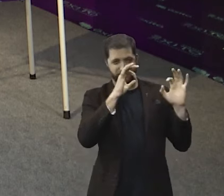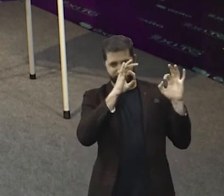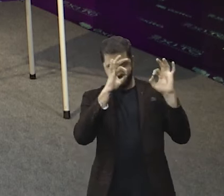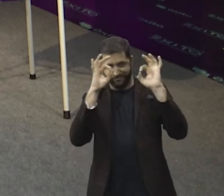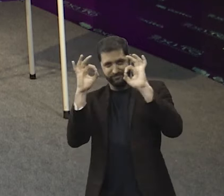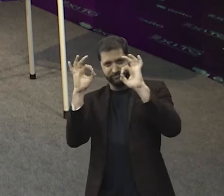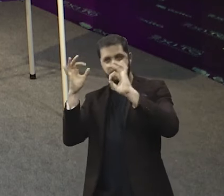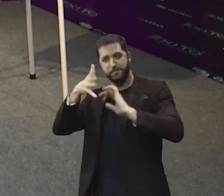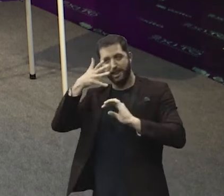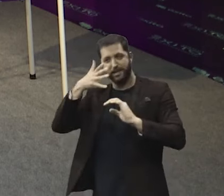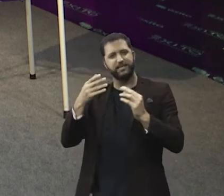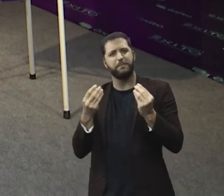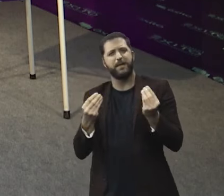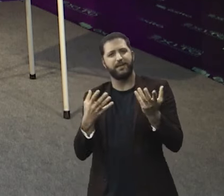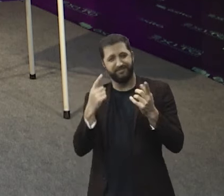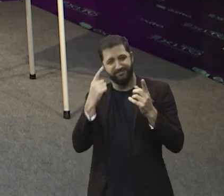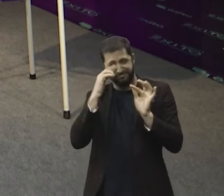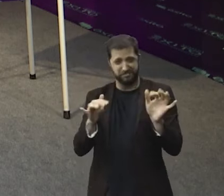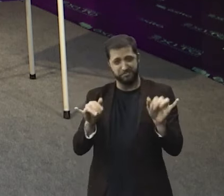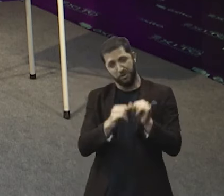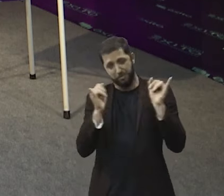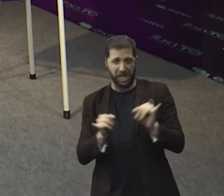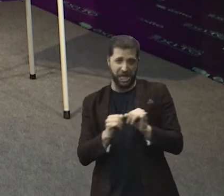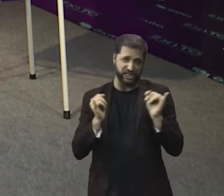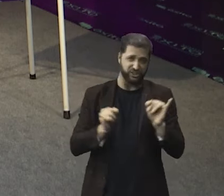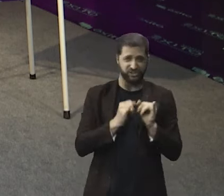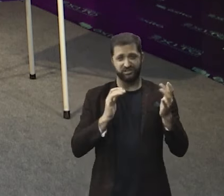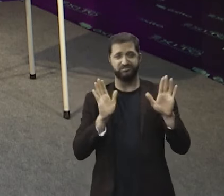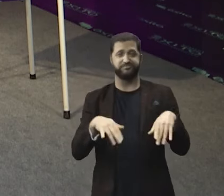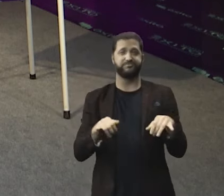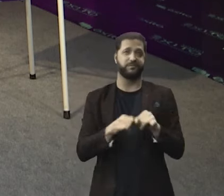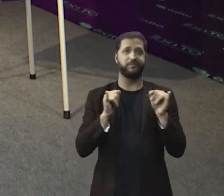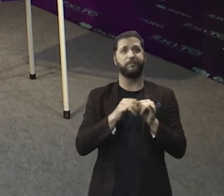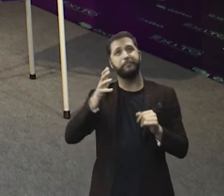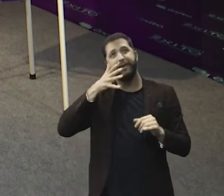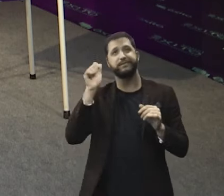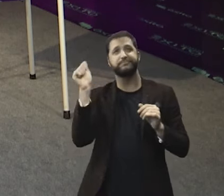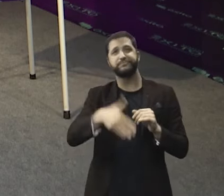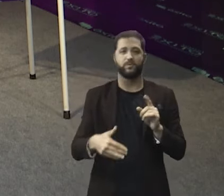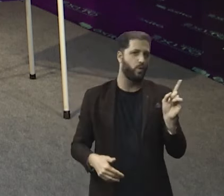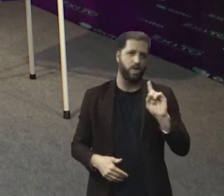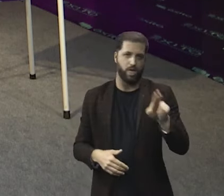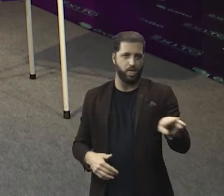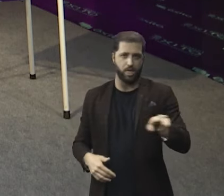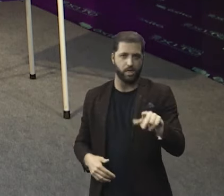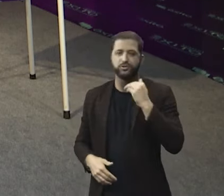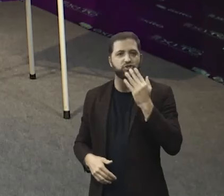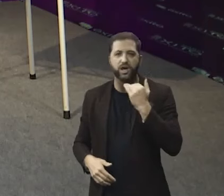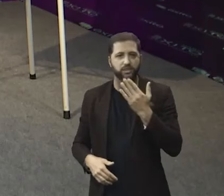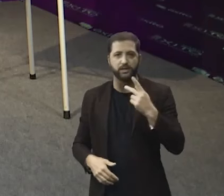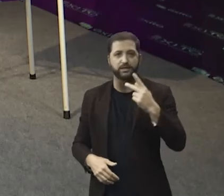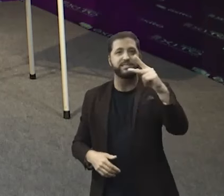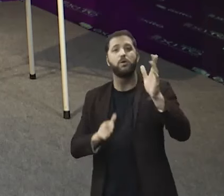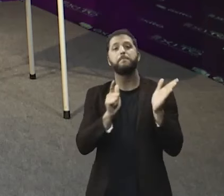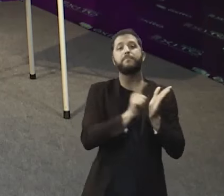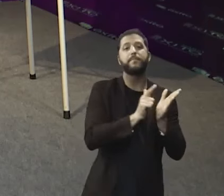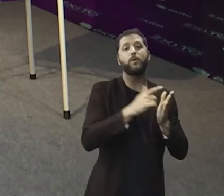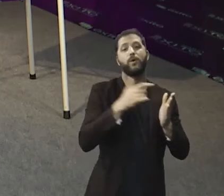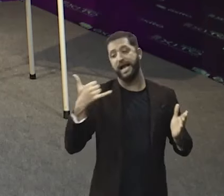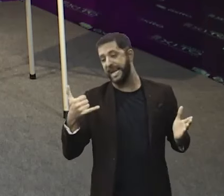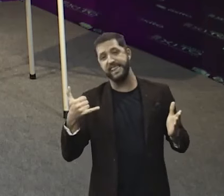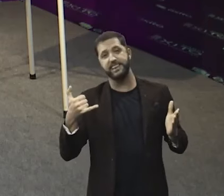não é uma simples palestra tá não é tipo ah um momento legal que a gente passou junto não adianta você tem que pegar seu papel e caneta e você perguntar que profissão eu